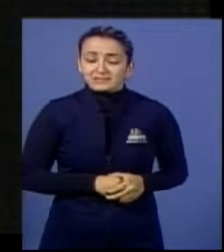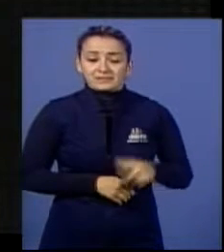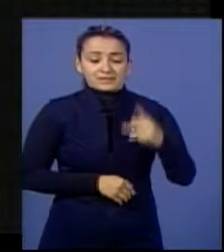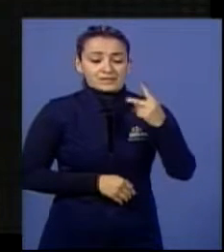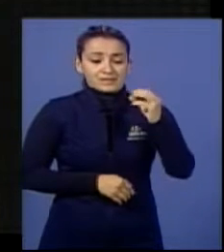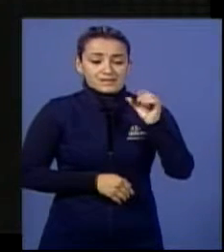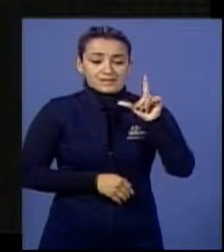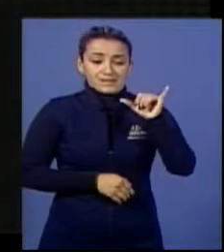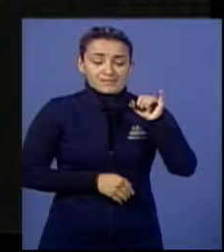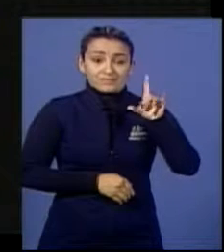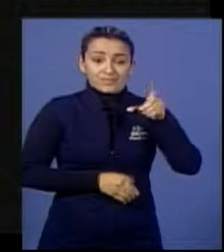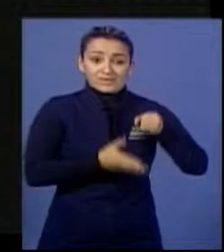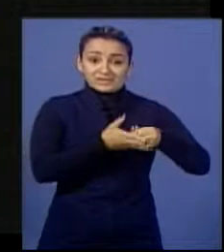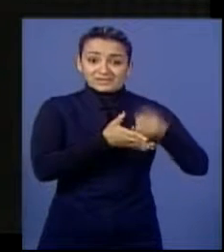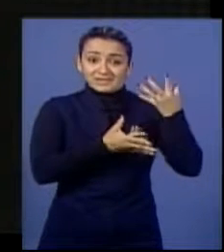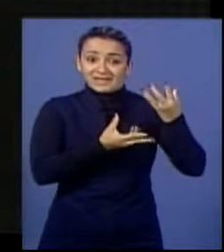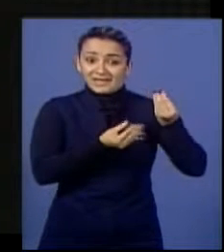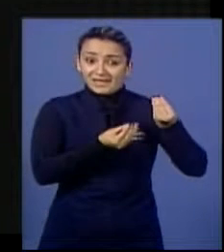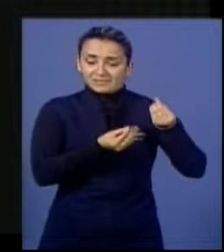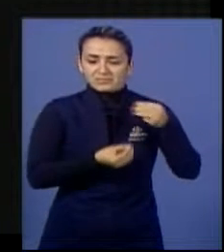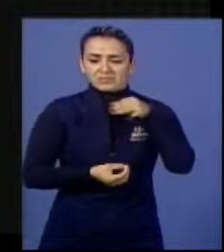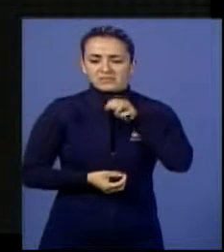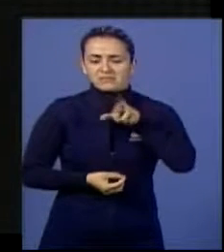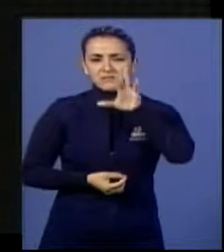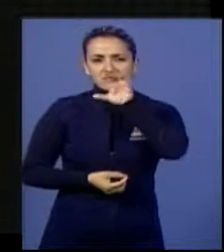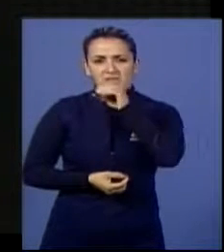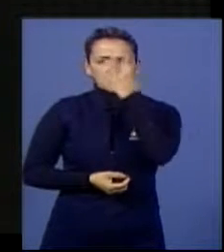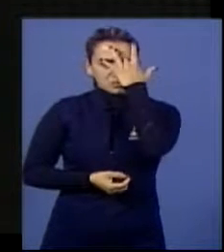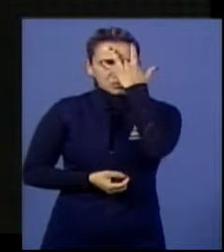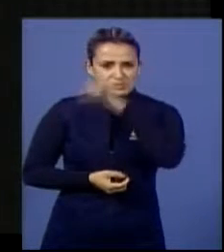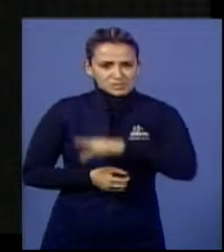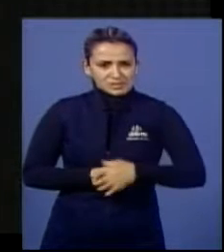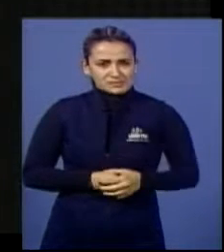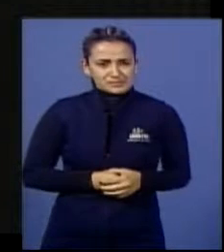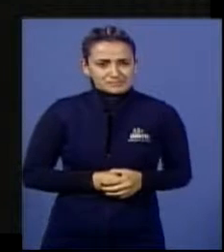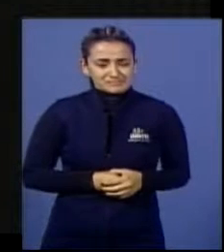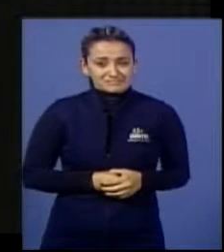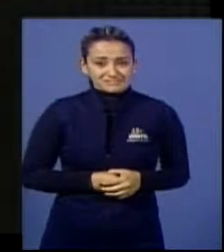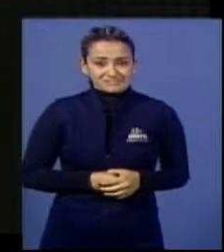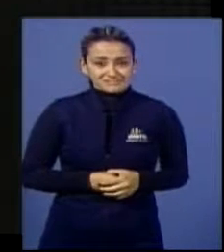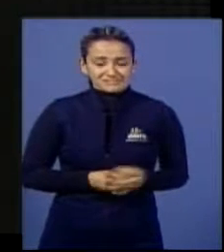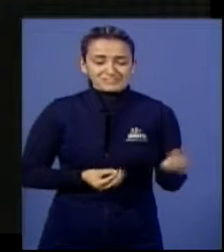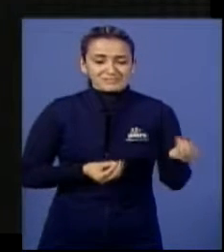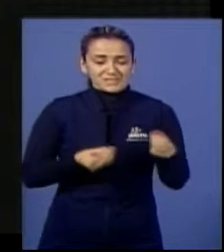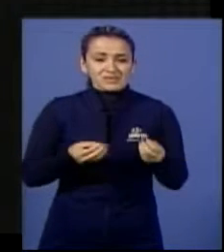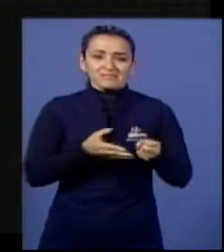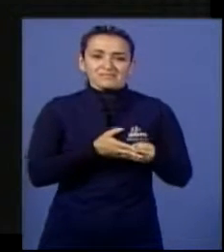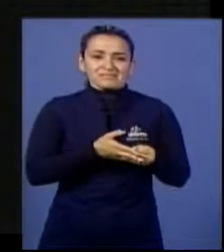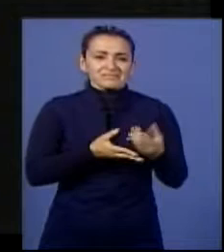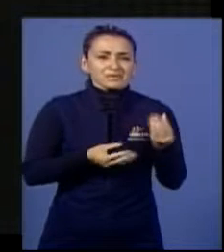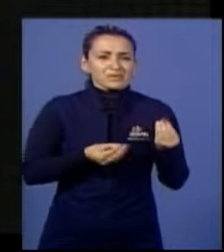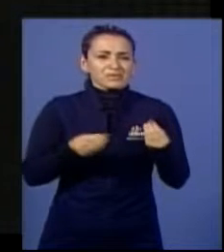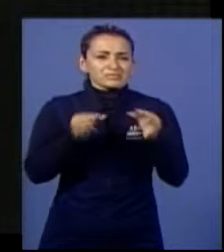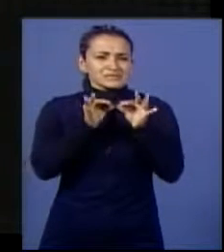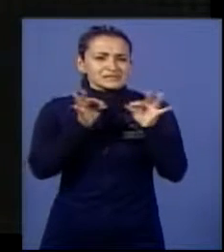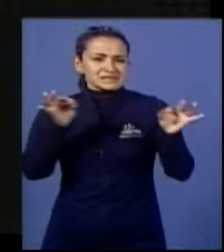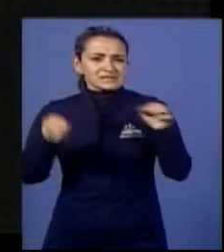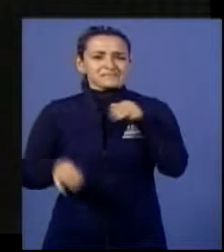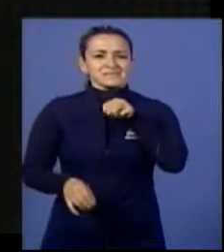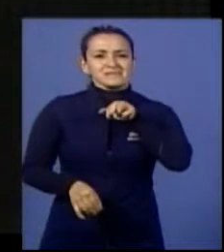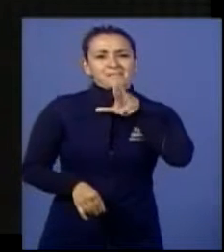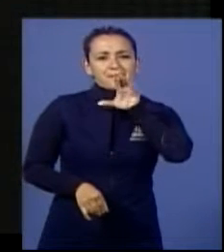eu já não sei mais nada. Então essa parte do grego você sabe. Só. Poli é vários, mero é parte. Mero deve ser vagabundo, né? Um mero pessoa e tal. Mera